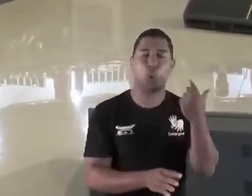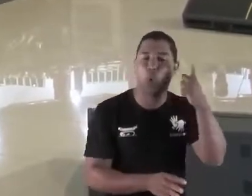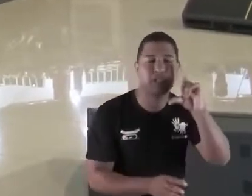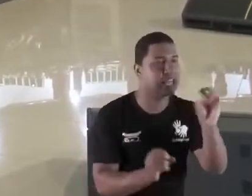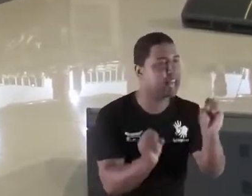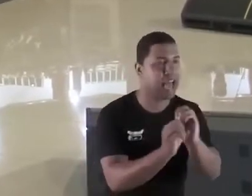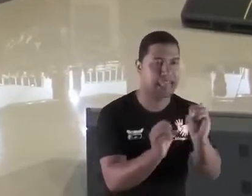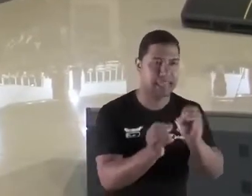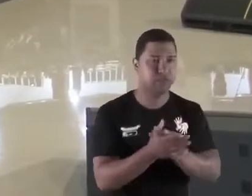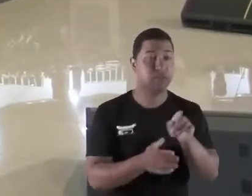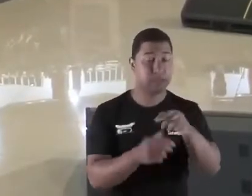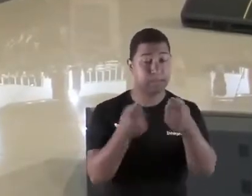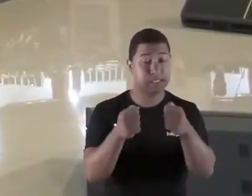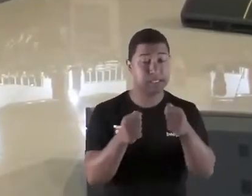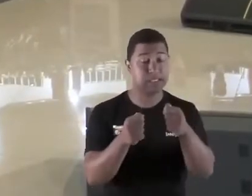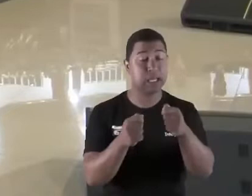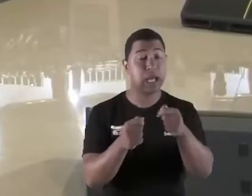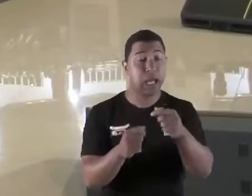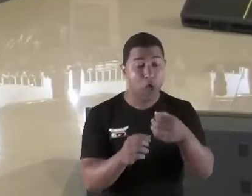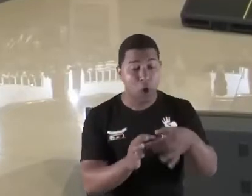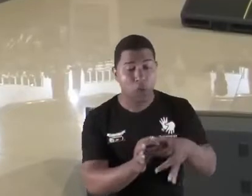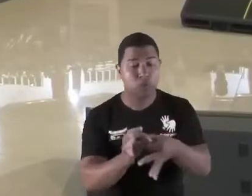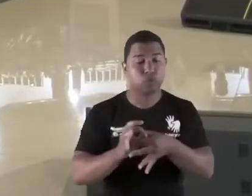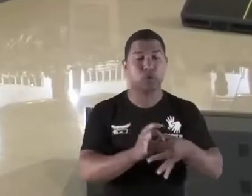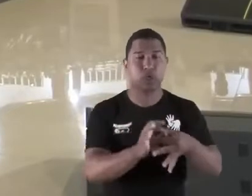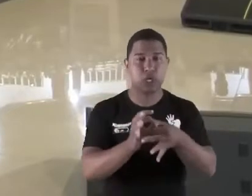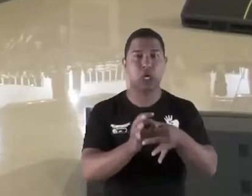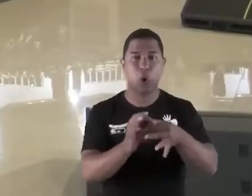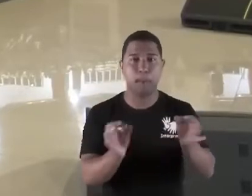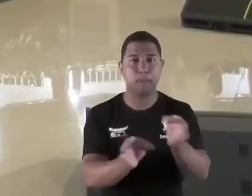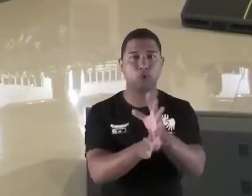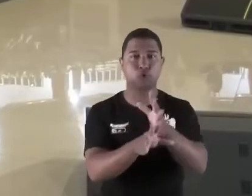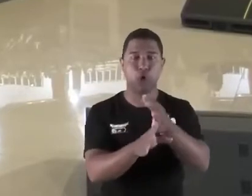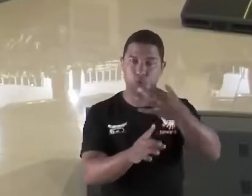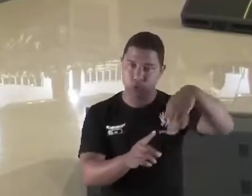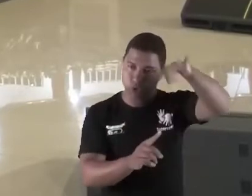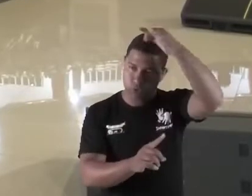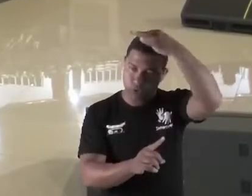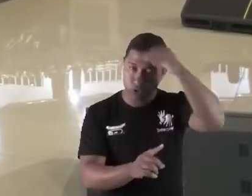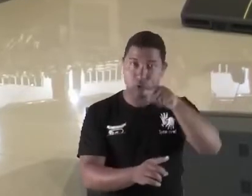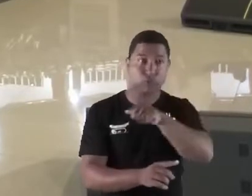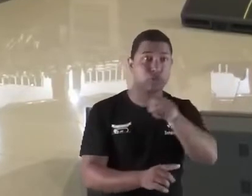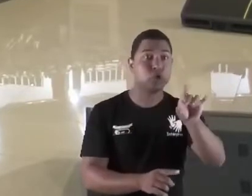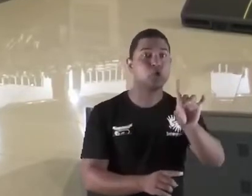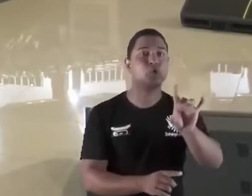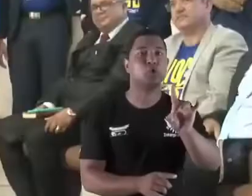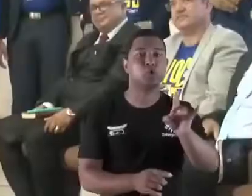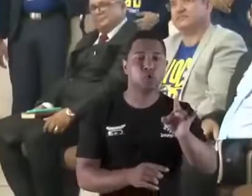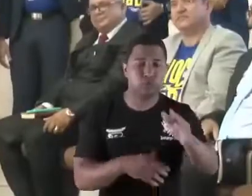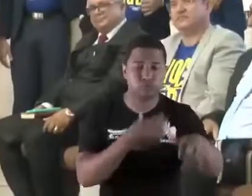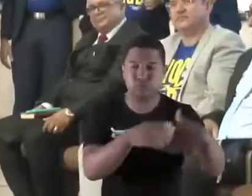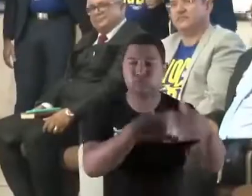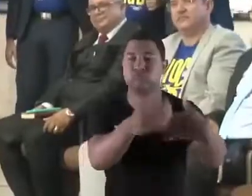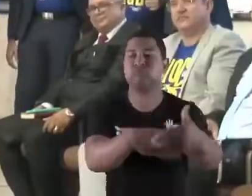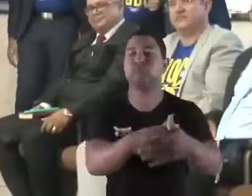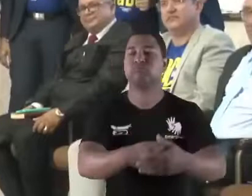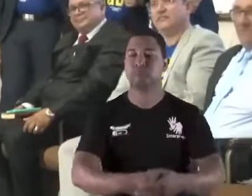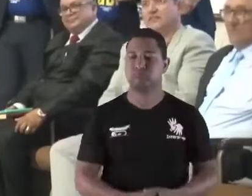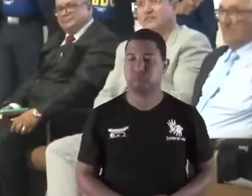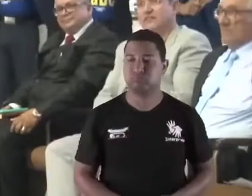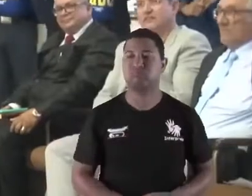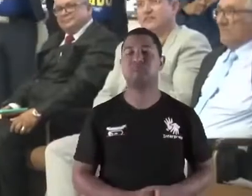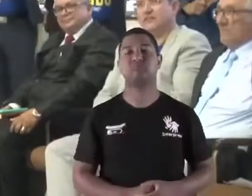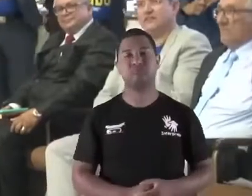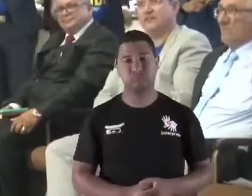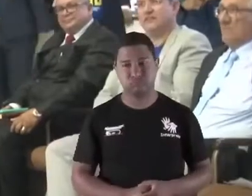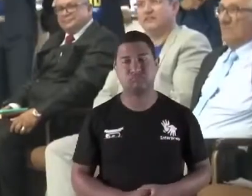Quando tem prontidão, união e santificação, a igreja só vai para frente, a